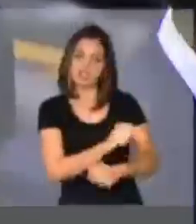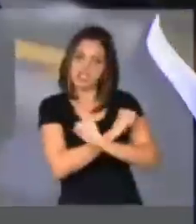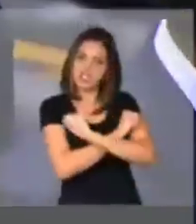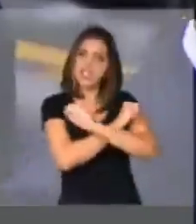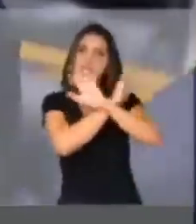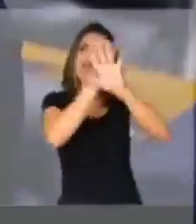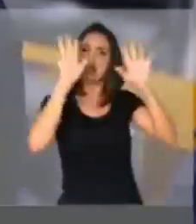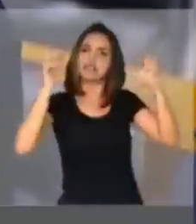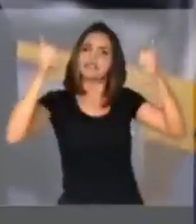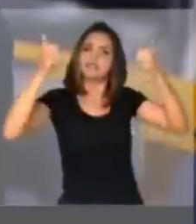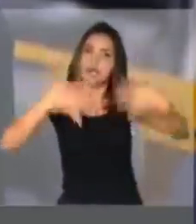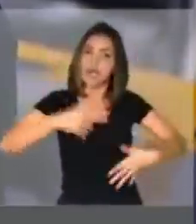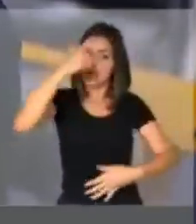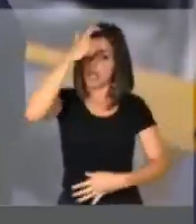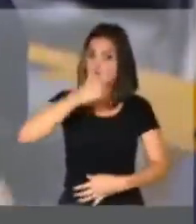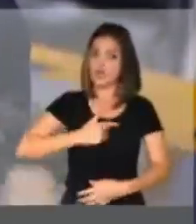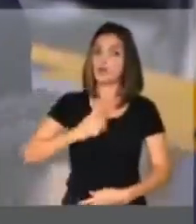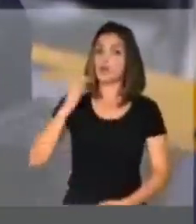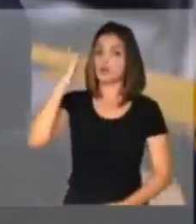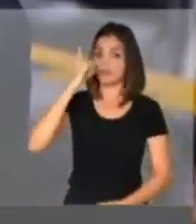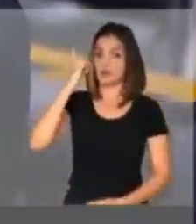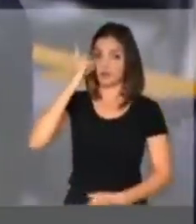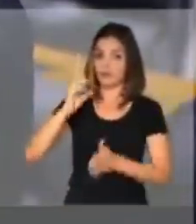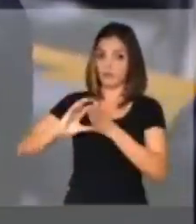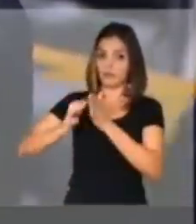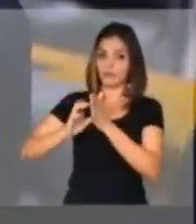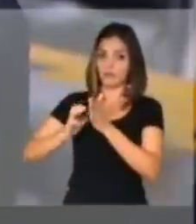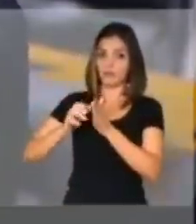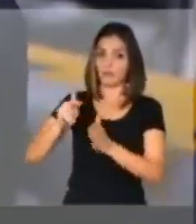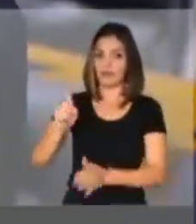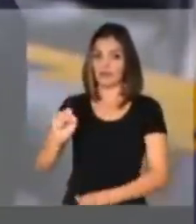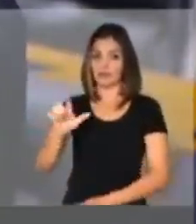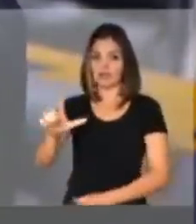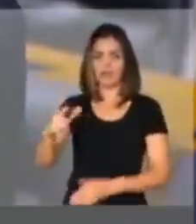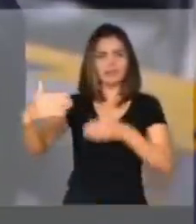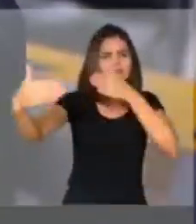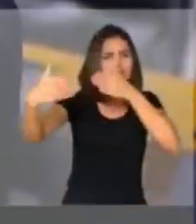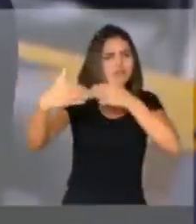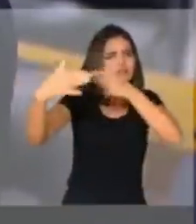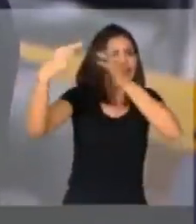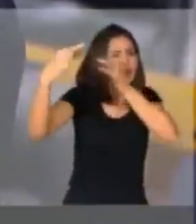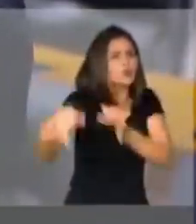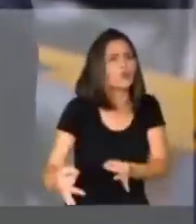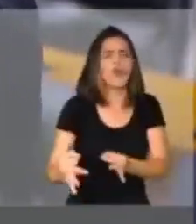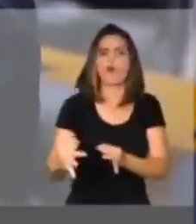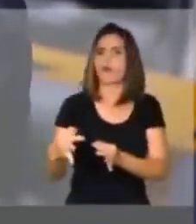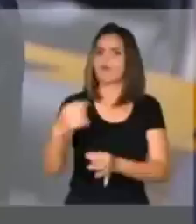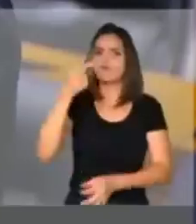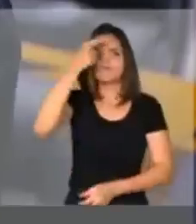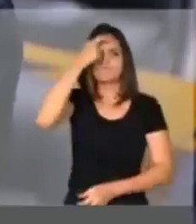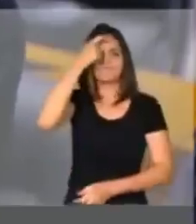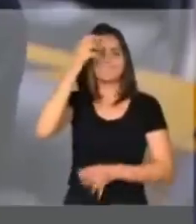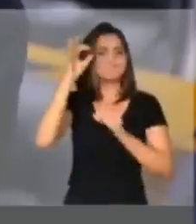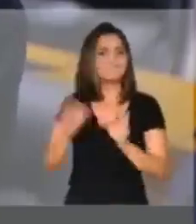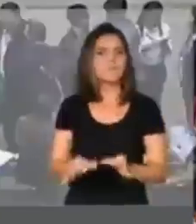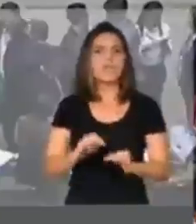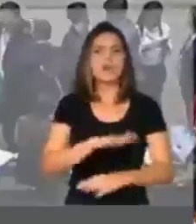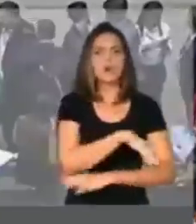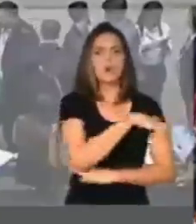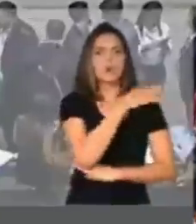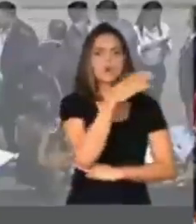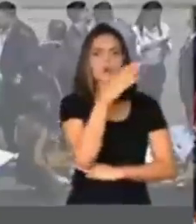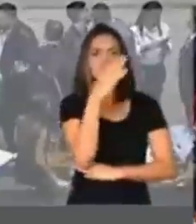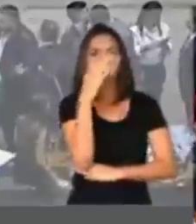transparência. E eu, como deputado PSL, eu penso exatamente como você. Eu ficaria aqui até o final do dia